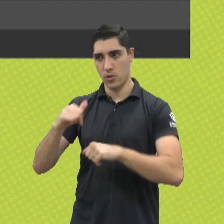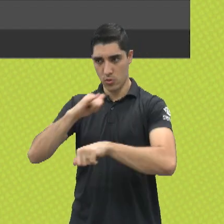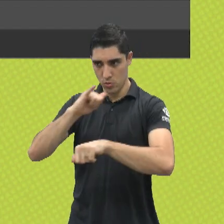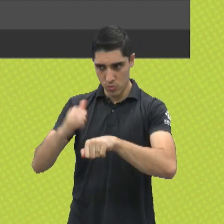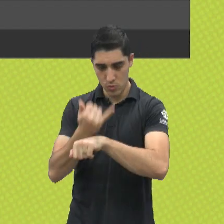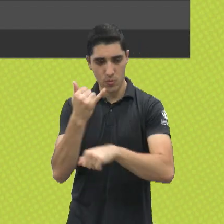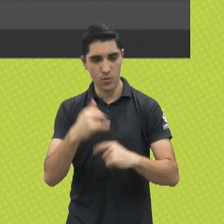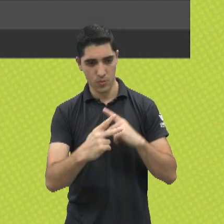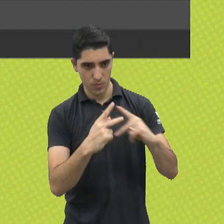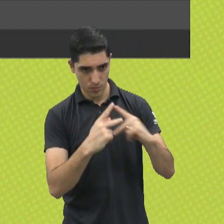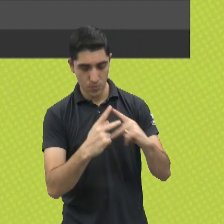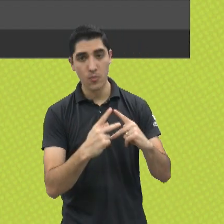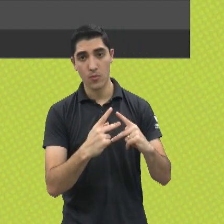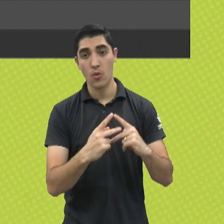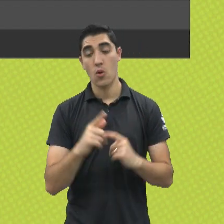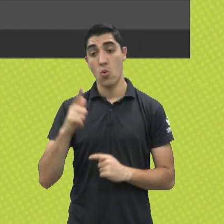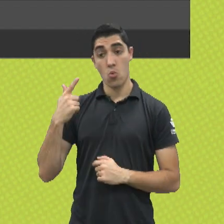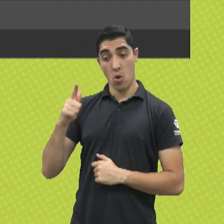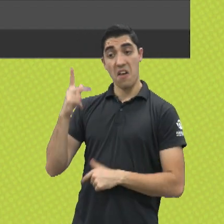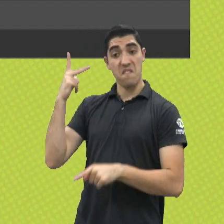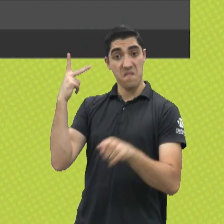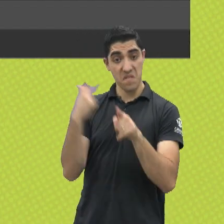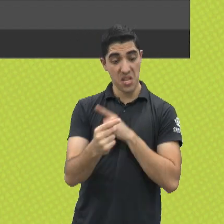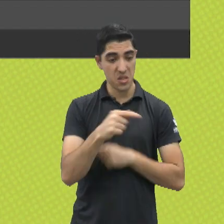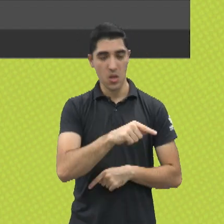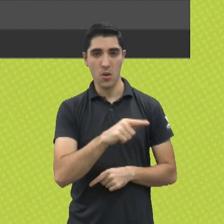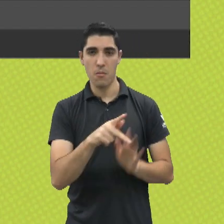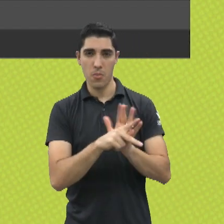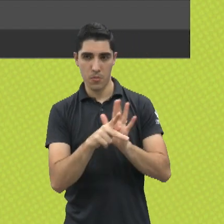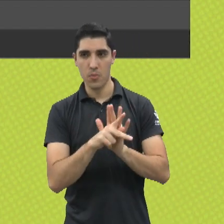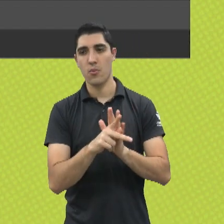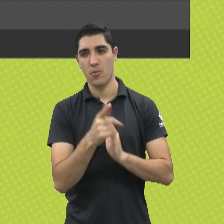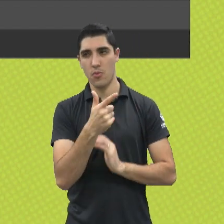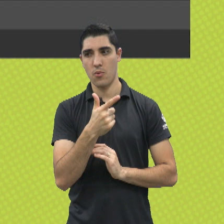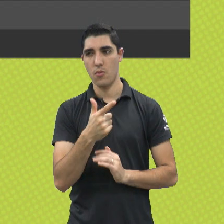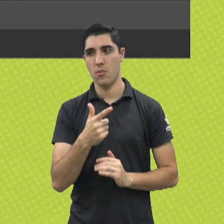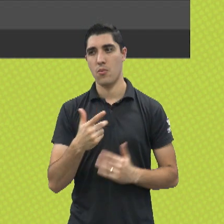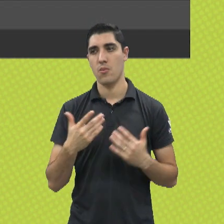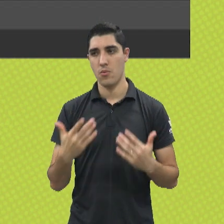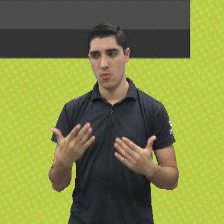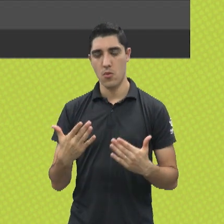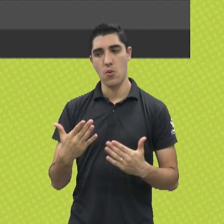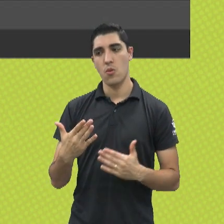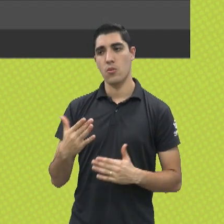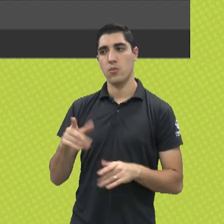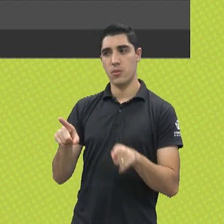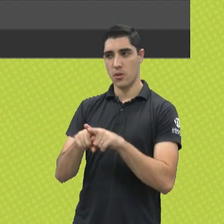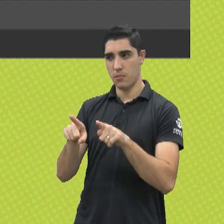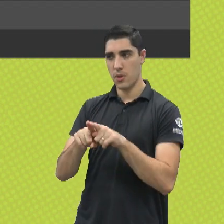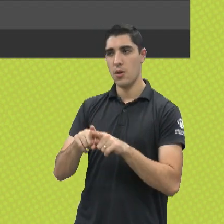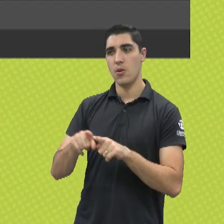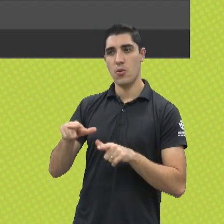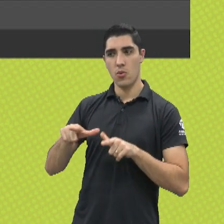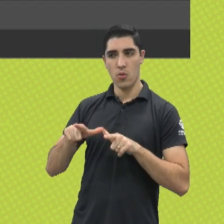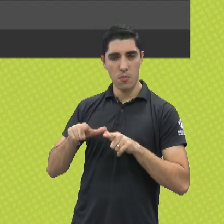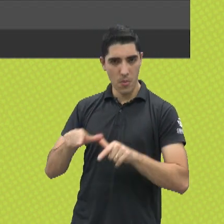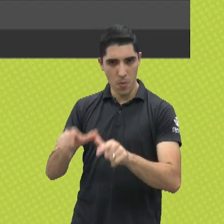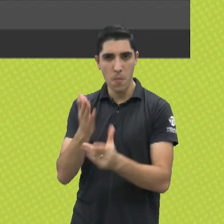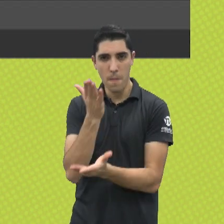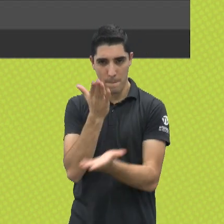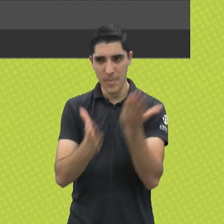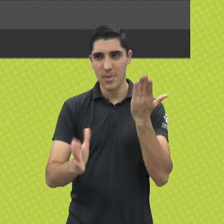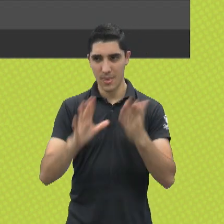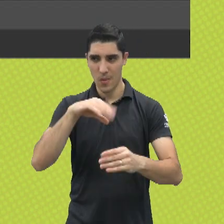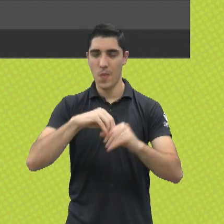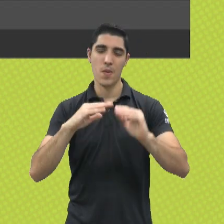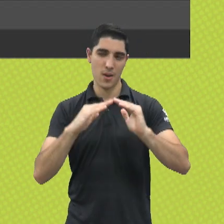venceu o Goiás por 3-2, fora de casa. O SESI Bauru perdeu para o Cruzeiro 3-2 também. O SESI Bauru jogando em casa, o Cruzeiro venceu